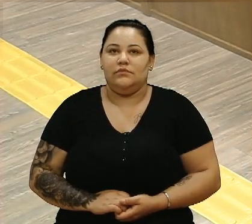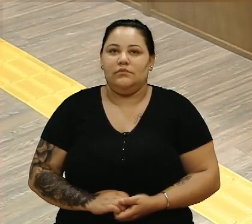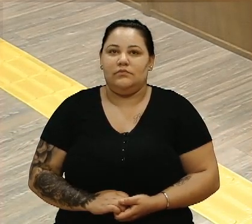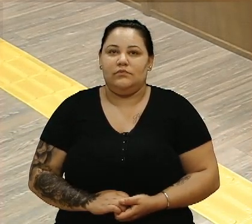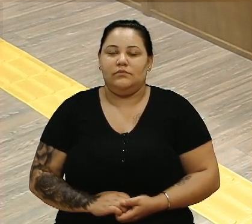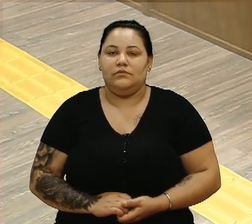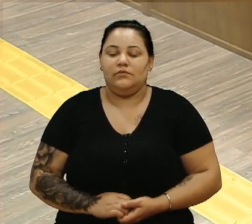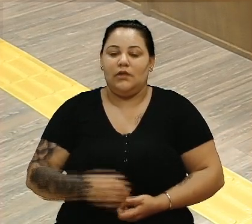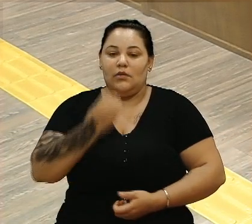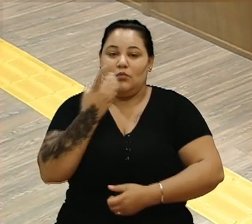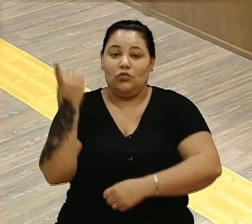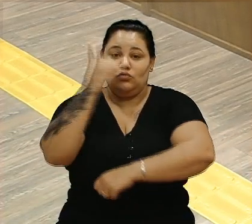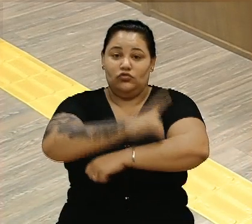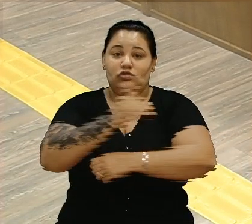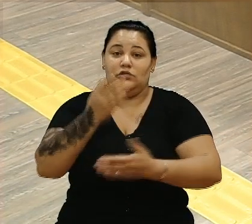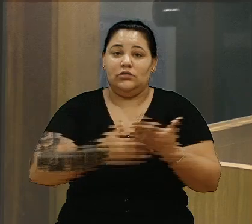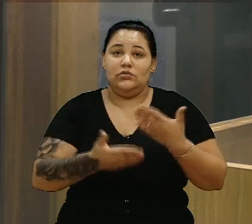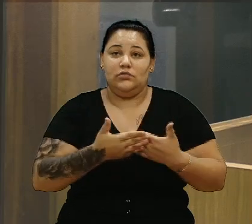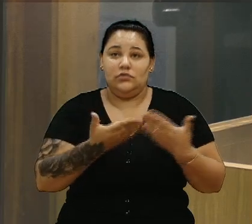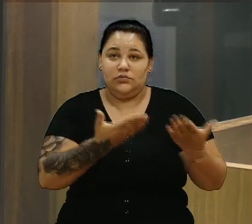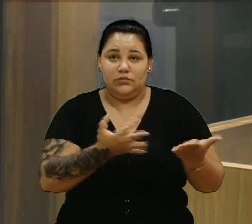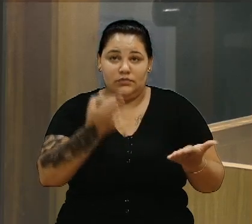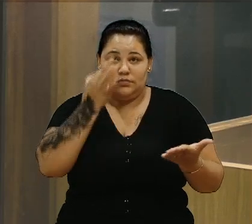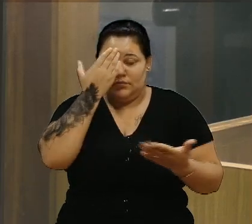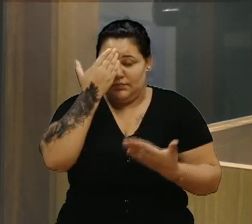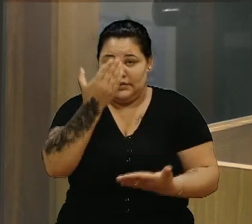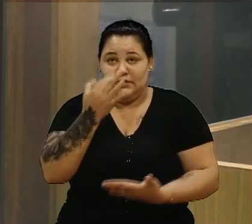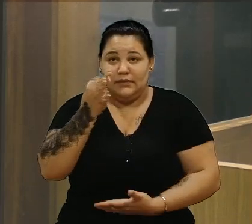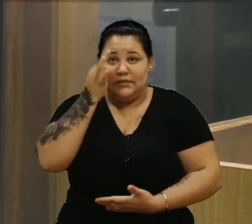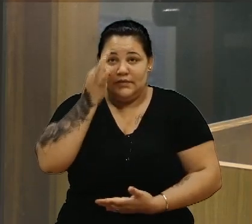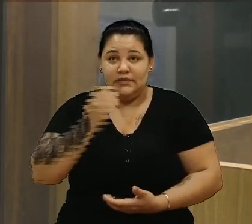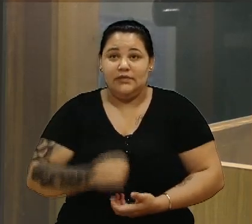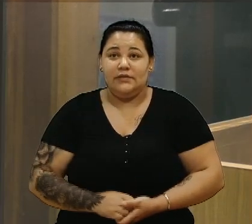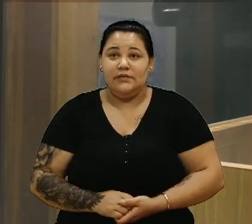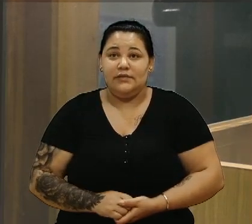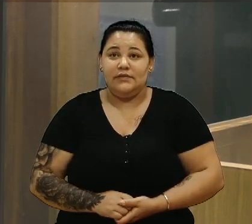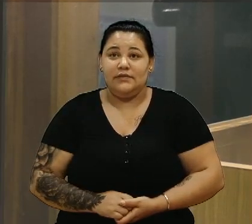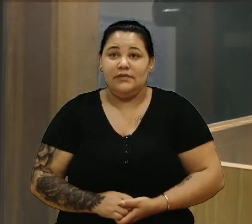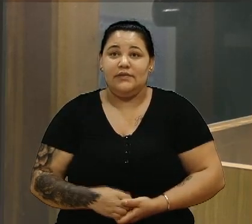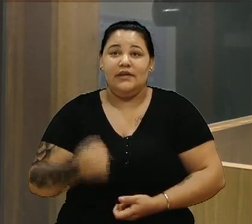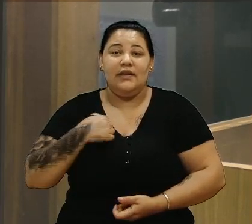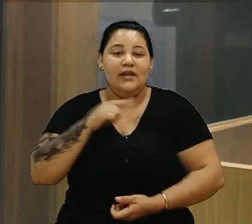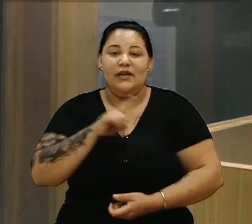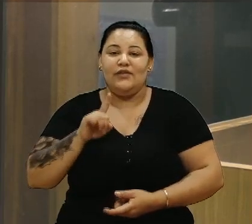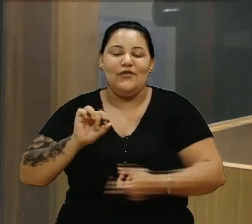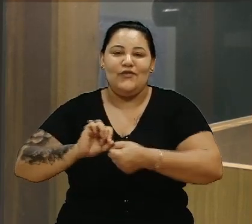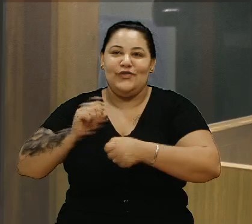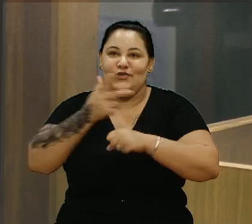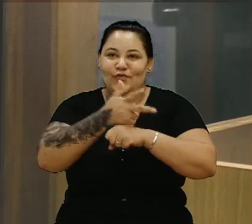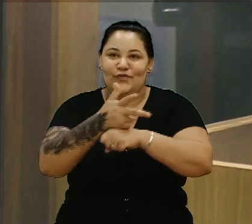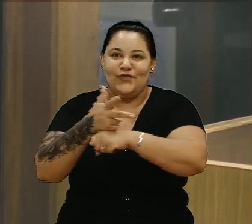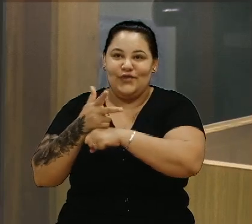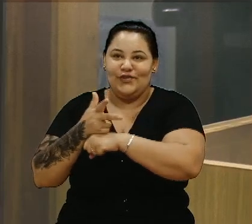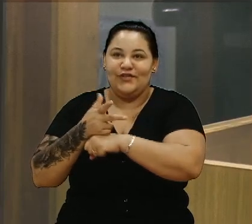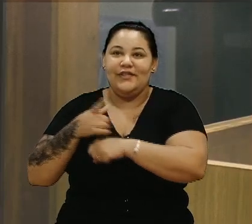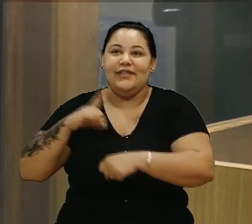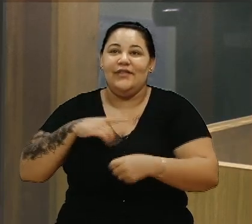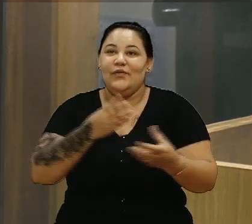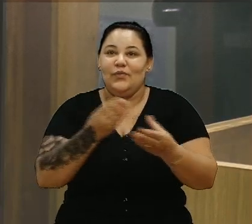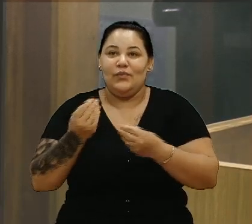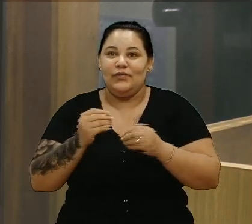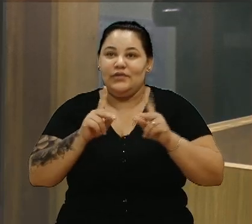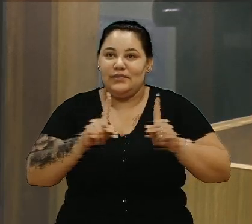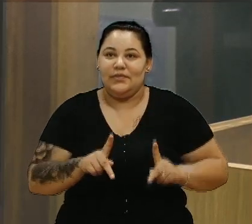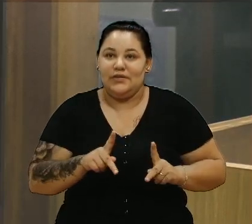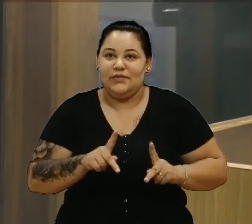Bom dia a todos, obrigado pela presença. Até não fiz um vídeo convocando o pessoal para vir até aqui, mas deu bastante gente. Obrigado de coração a